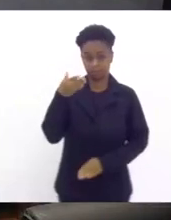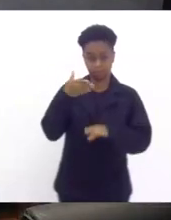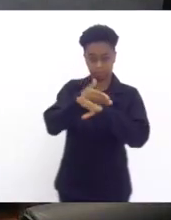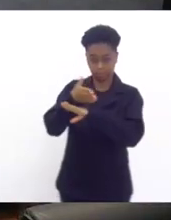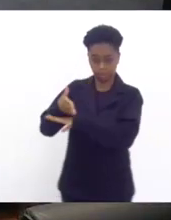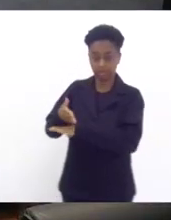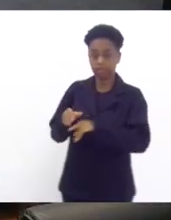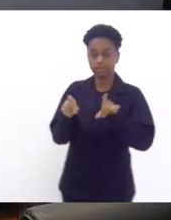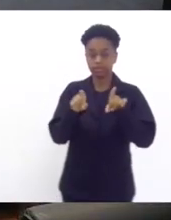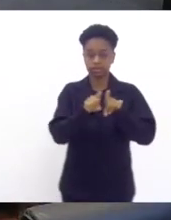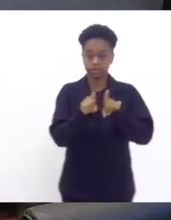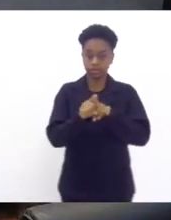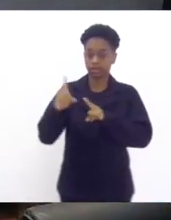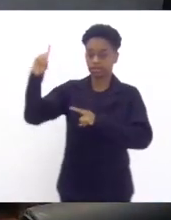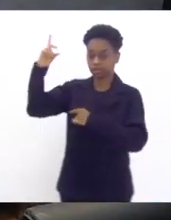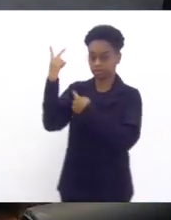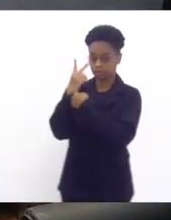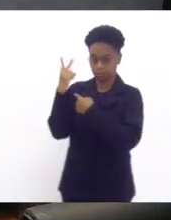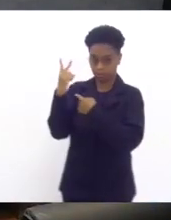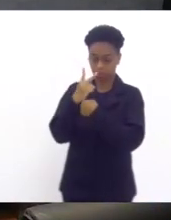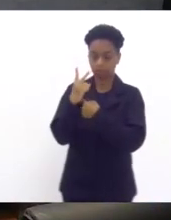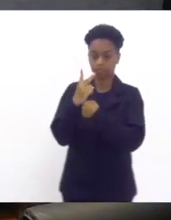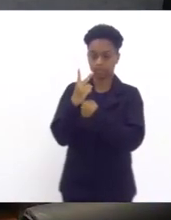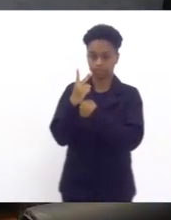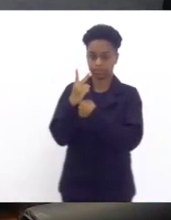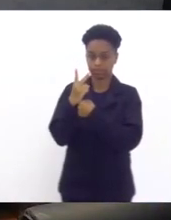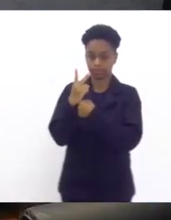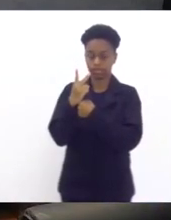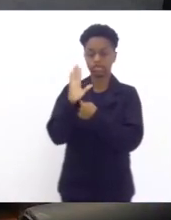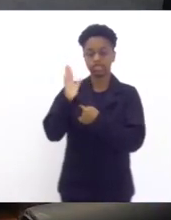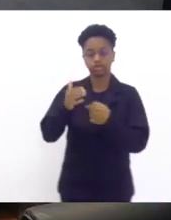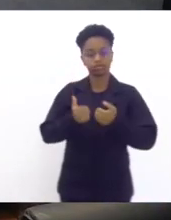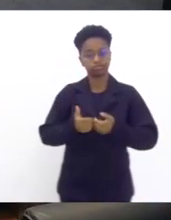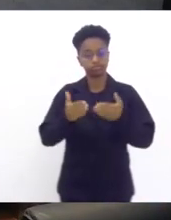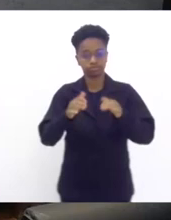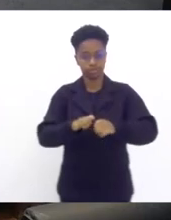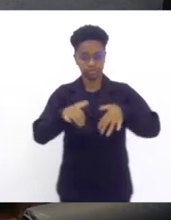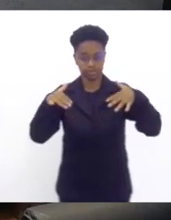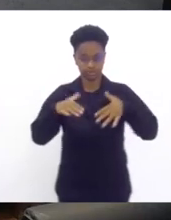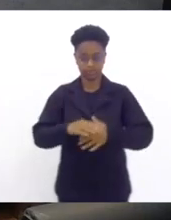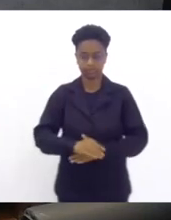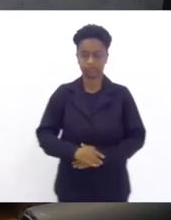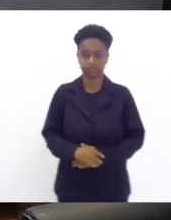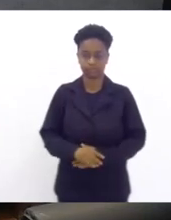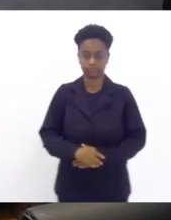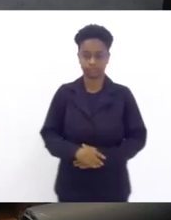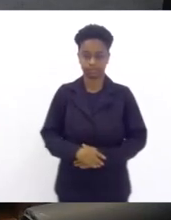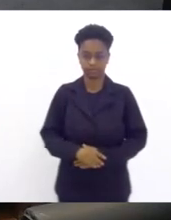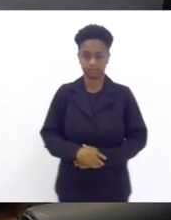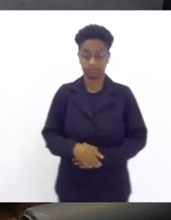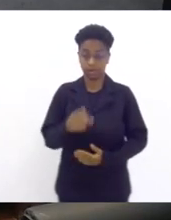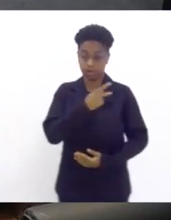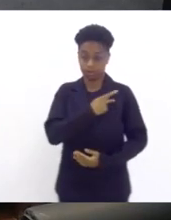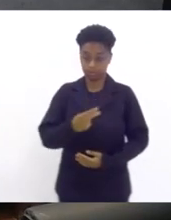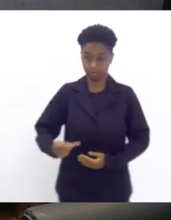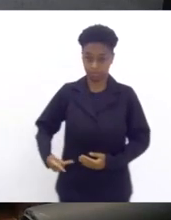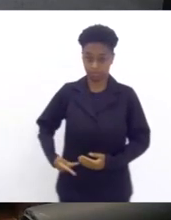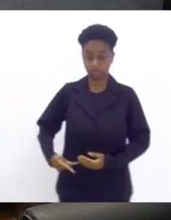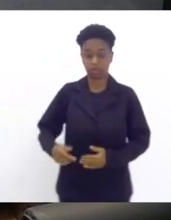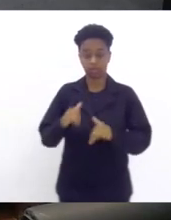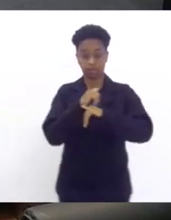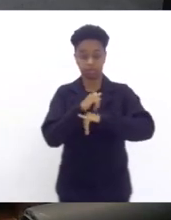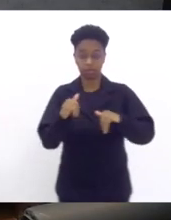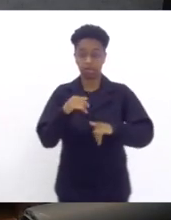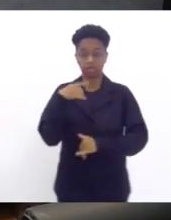e sobre a proteção de Deus está aberta a sessão a presidente convido o nome